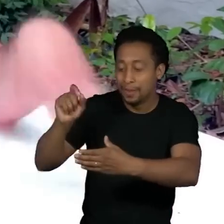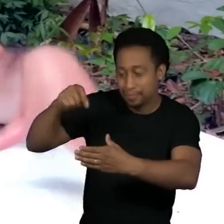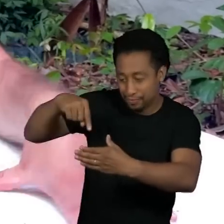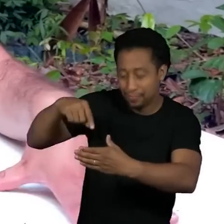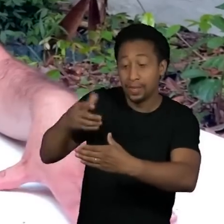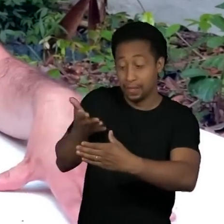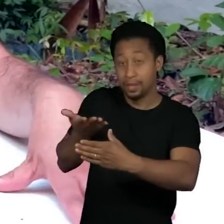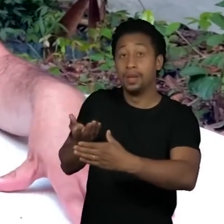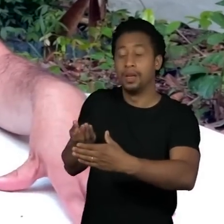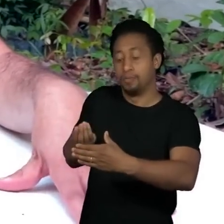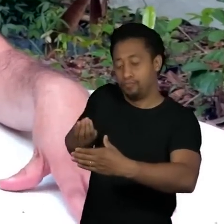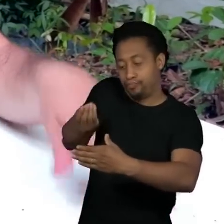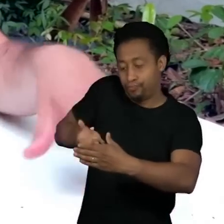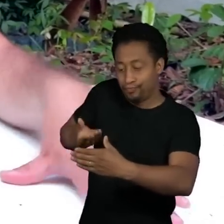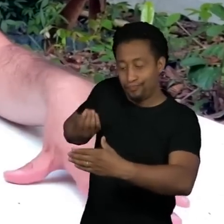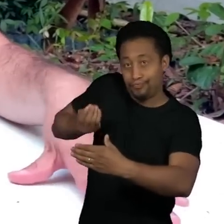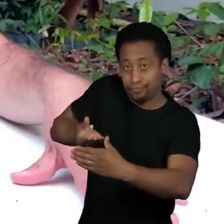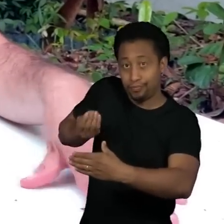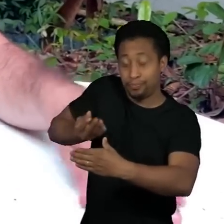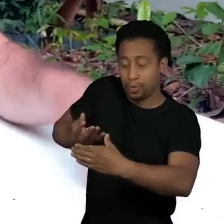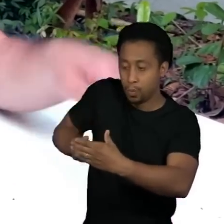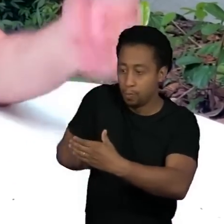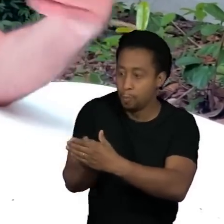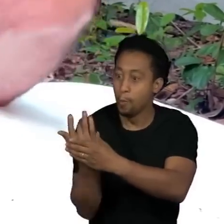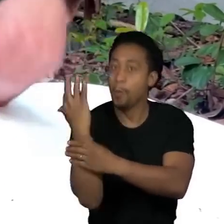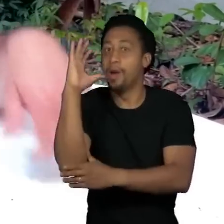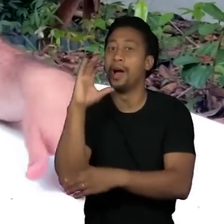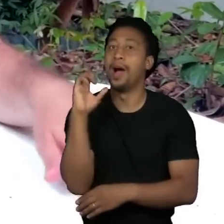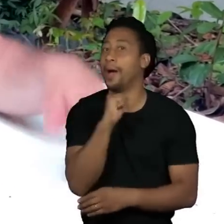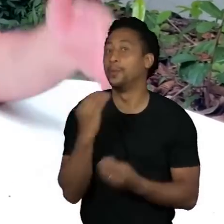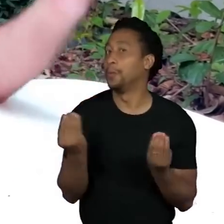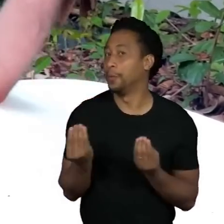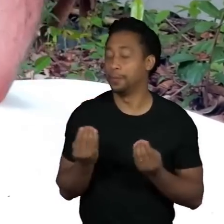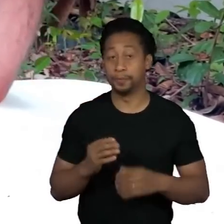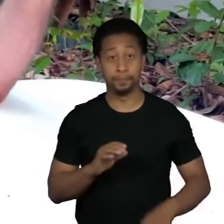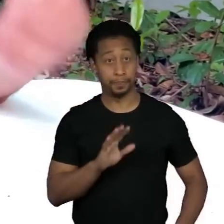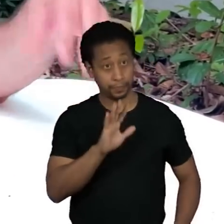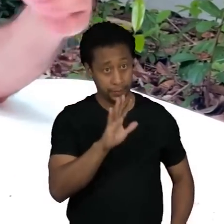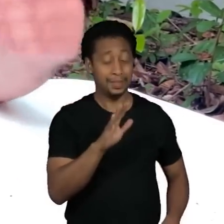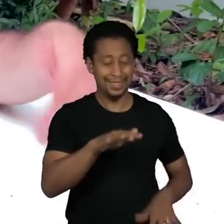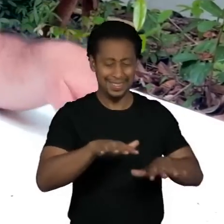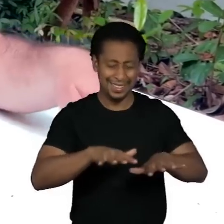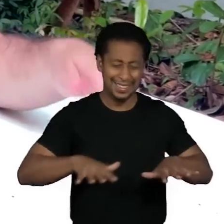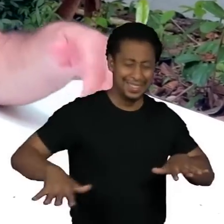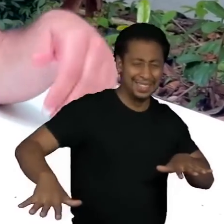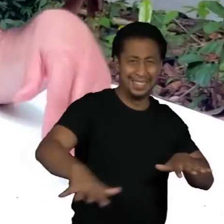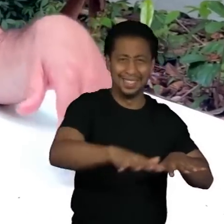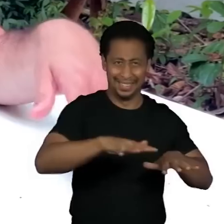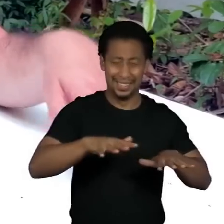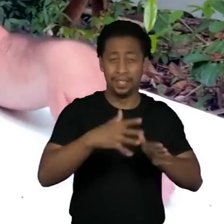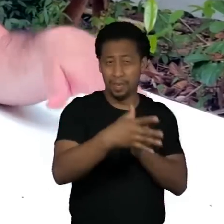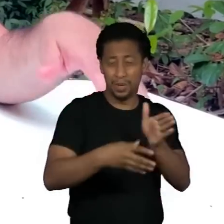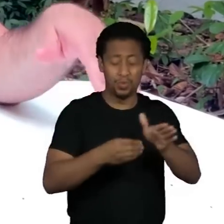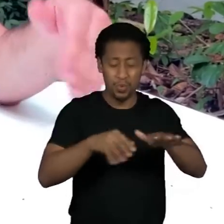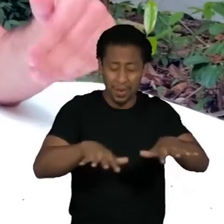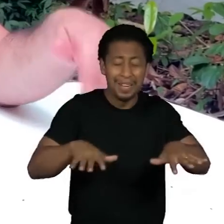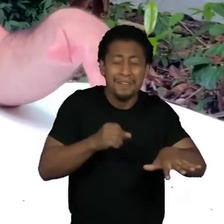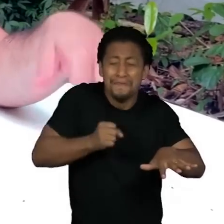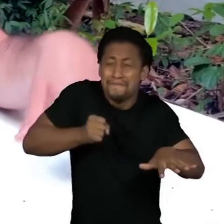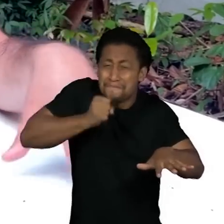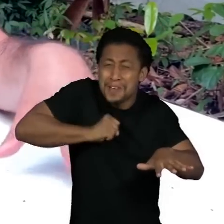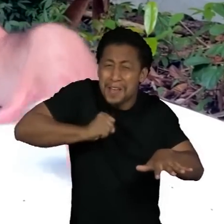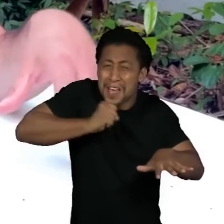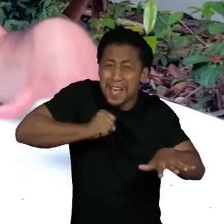dessa região da Amazônia é muito pobre em alguns nutrientes, porque é um solo muito antigo, já foi lavado, então fósforo,